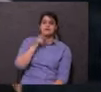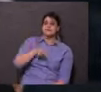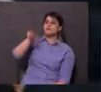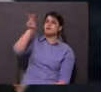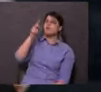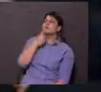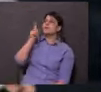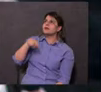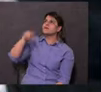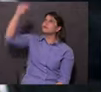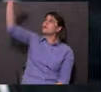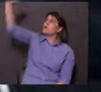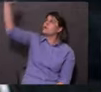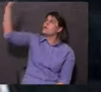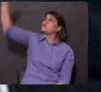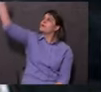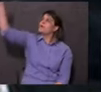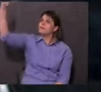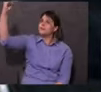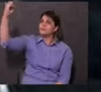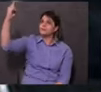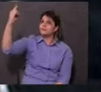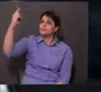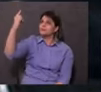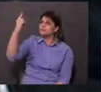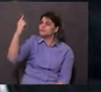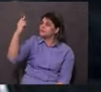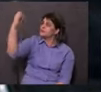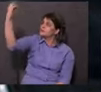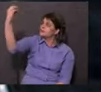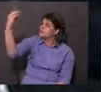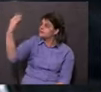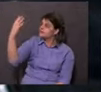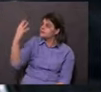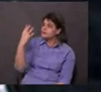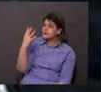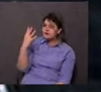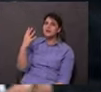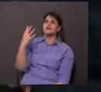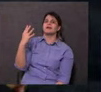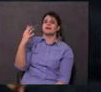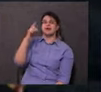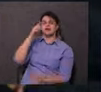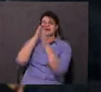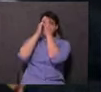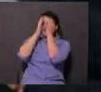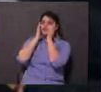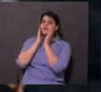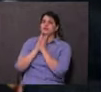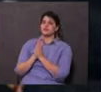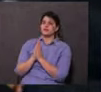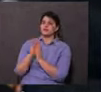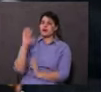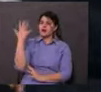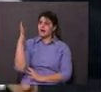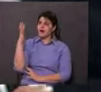reflexo da luz que se aproximava e, em seguida, Nossa Senhora sobre a carrasqueira, em